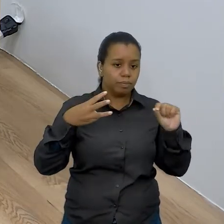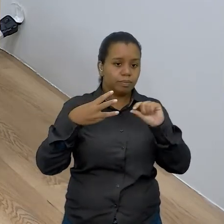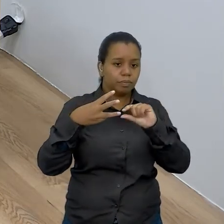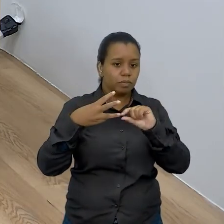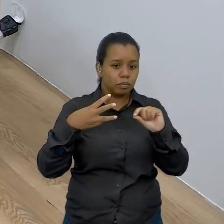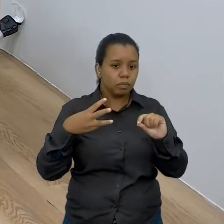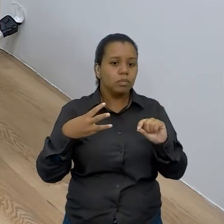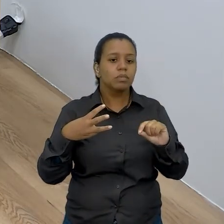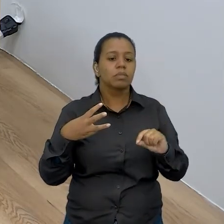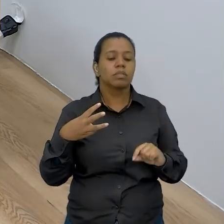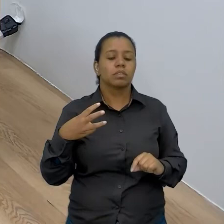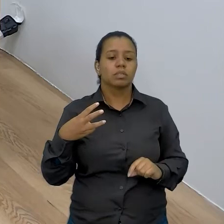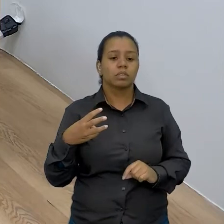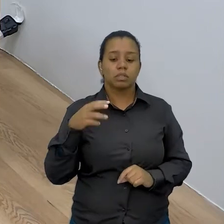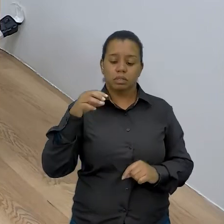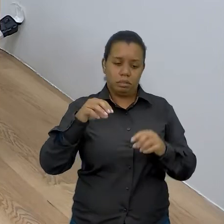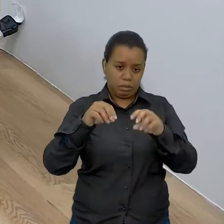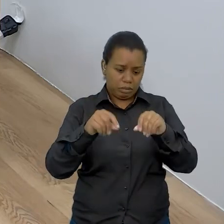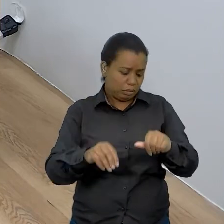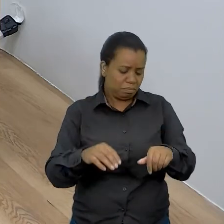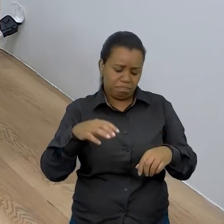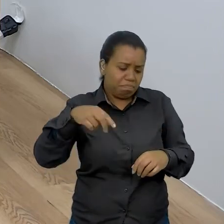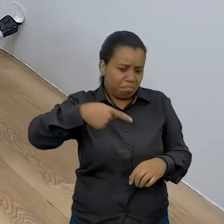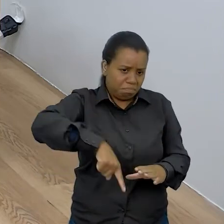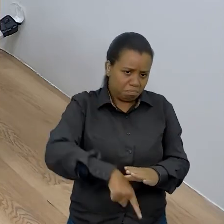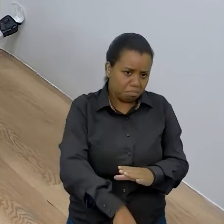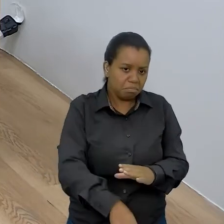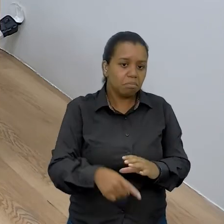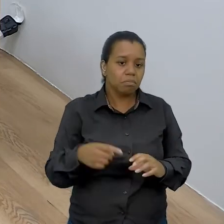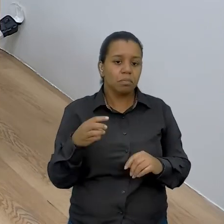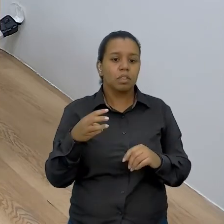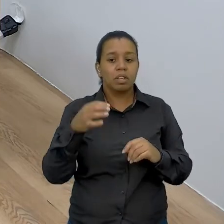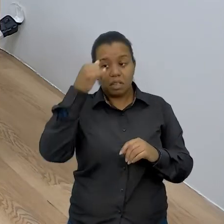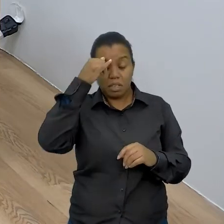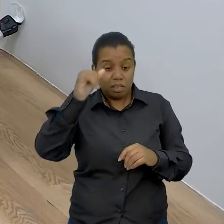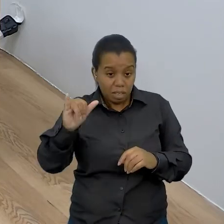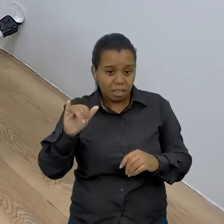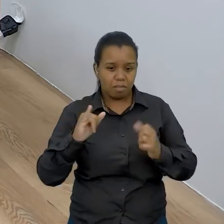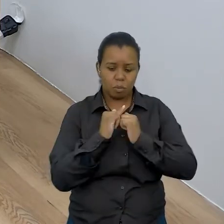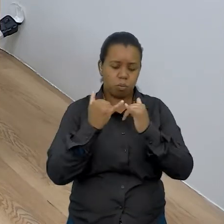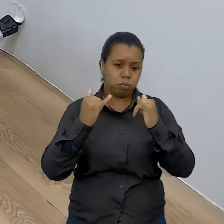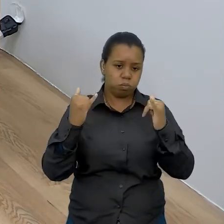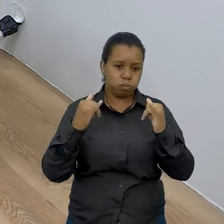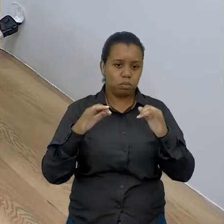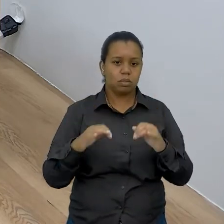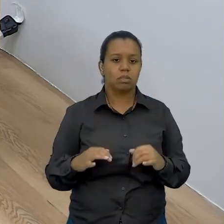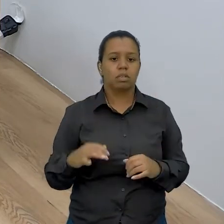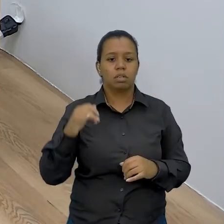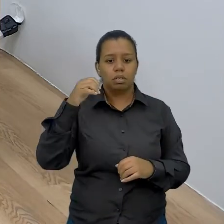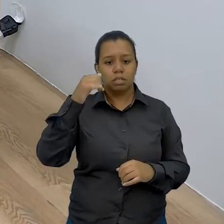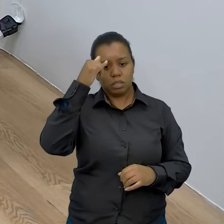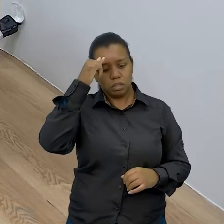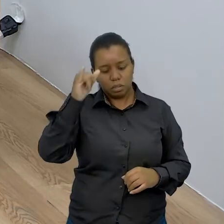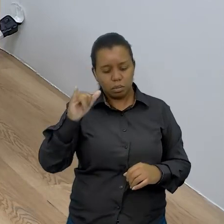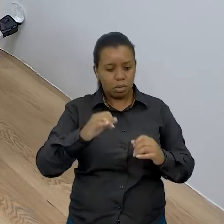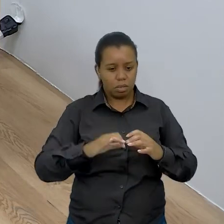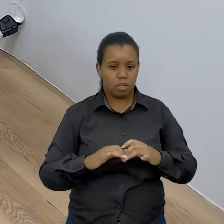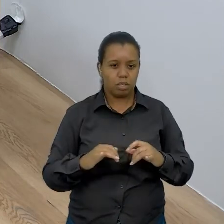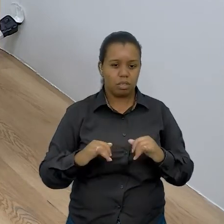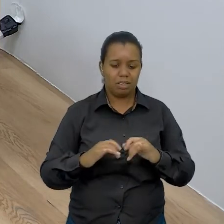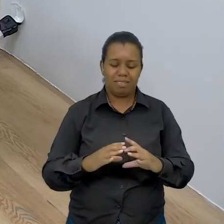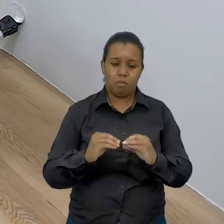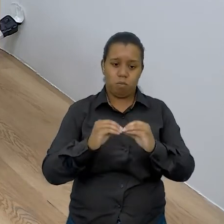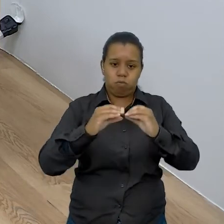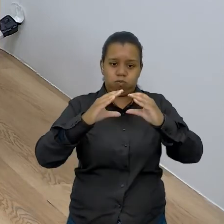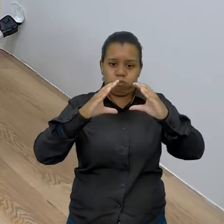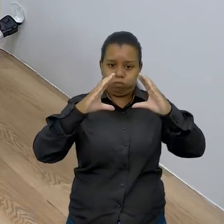tem que ser do tipo terra, que é onde evita, né, essa super aumento nessa carga